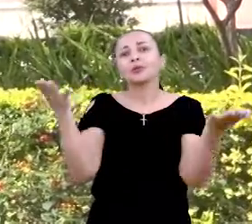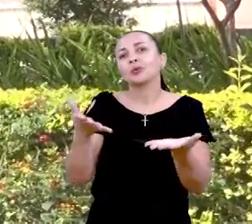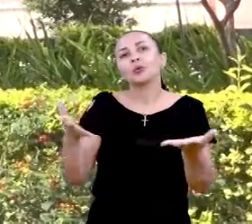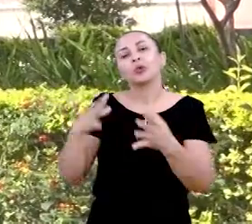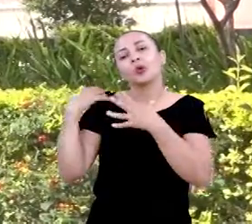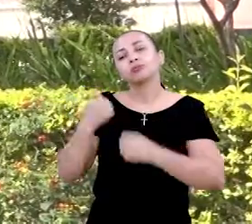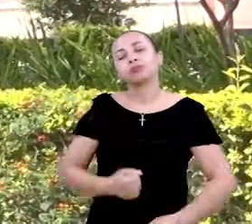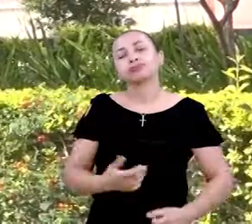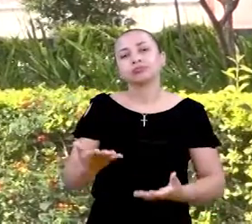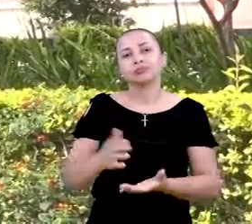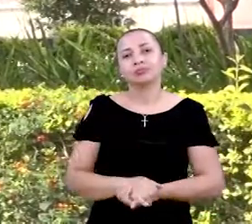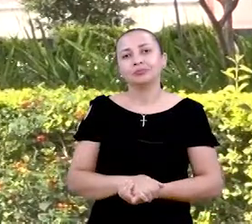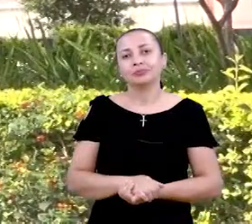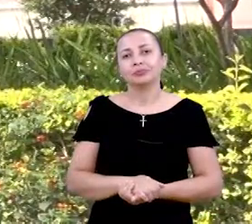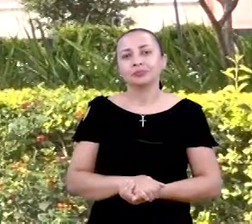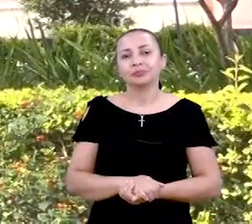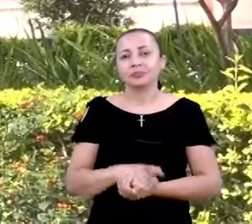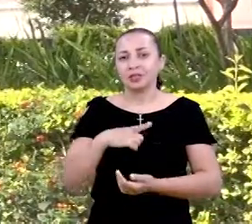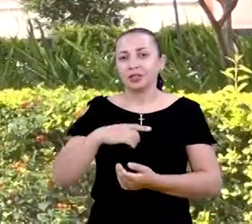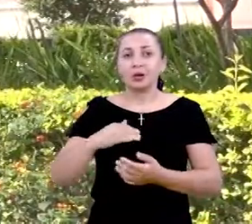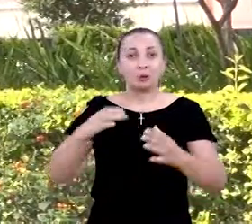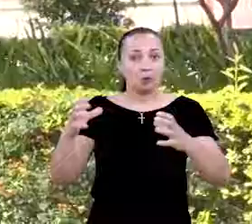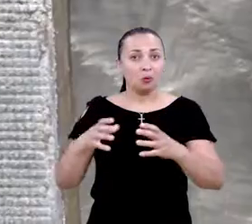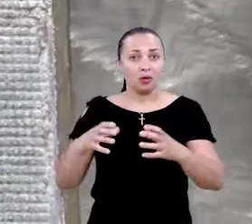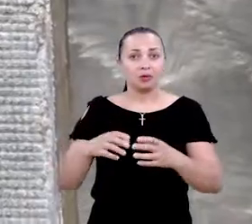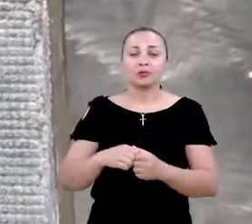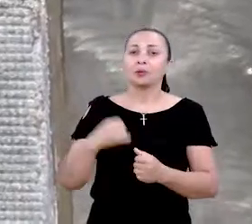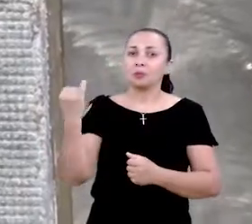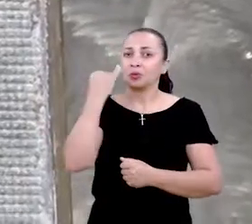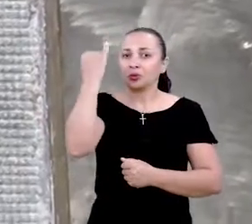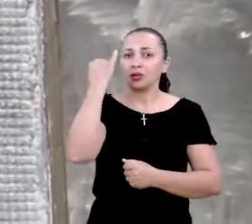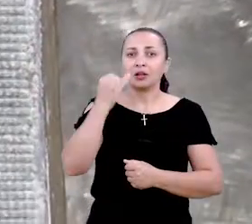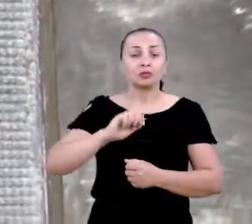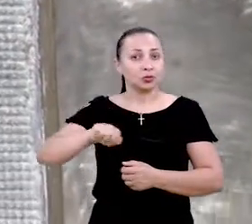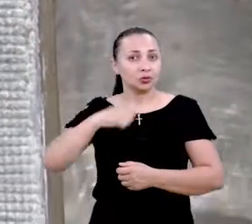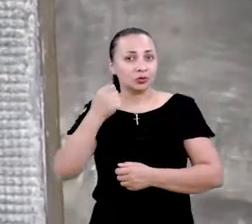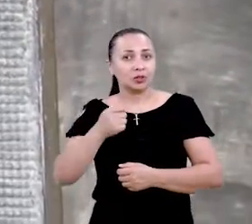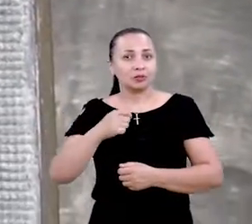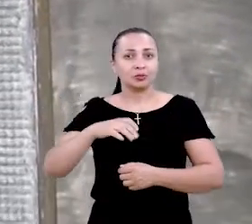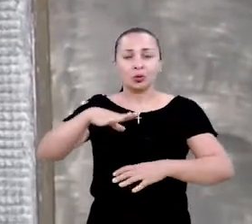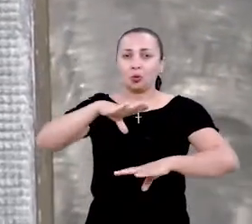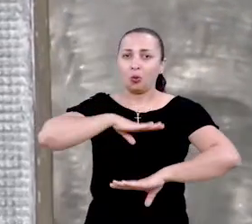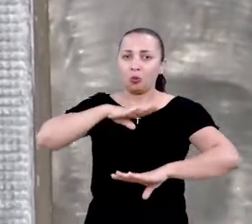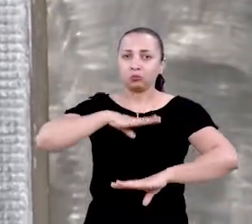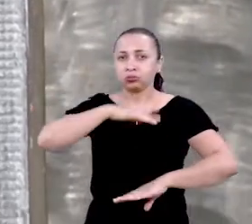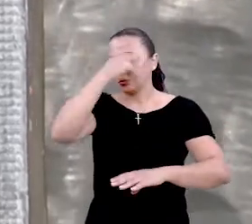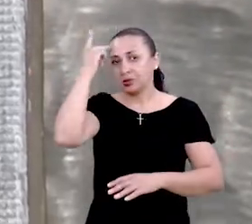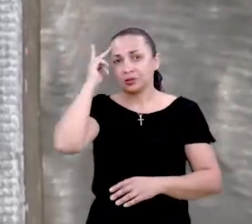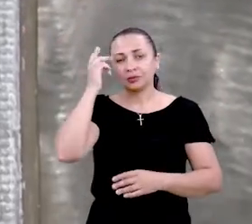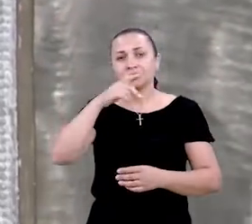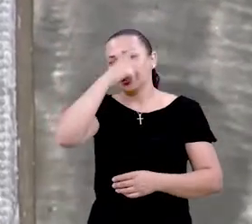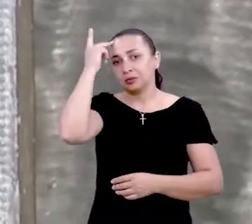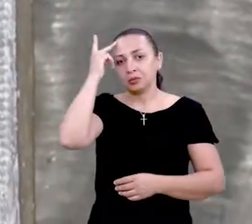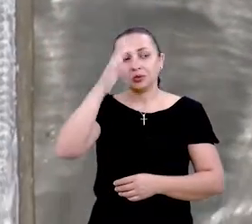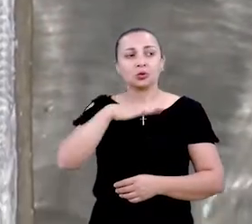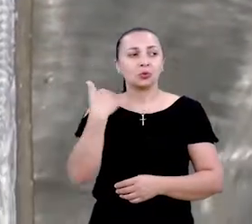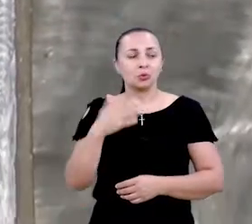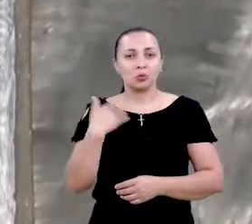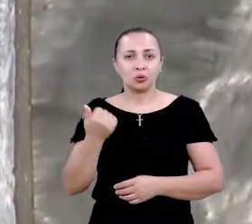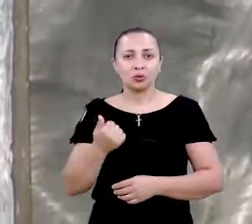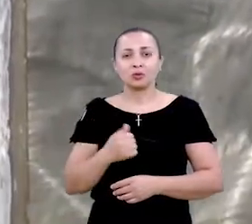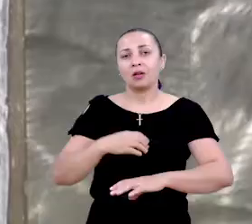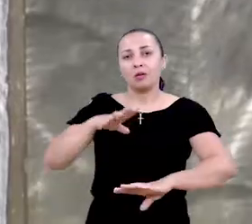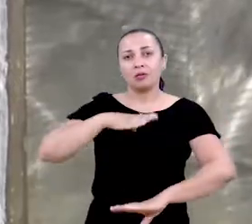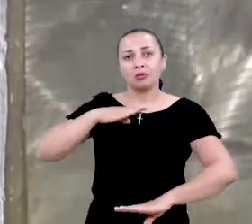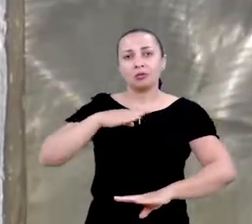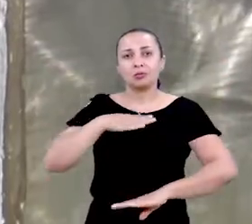símbolo vazado, sem o corpo da pessoa, é justamente das pessoas que foram mortas e os seus corpos foram